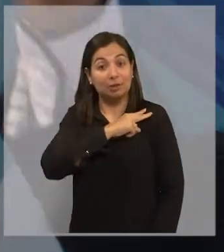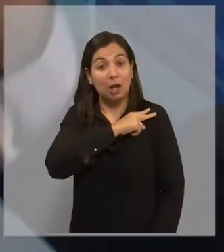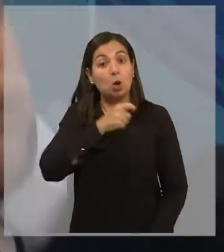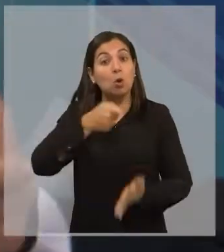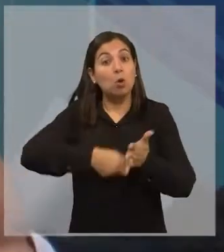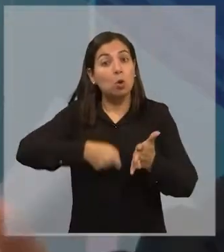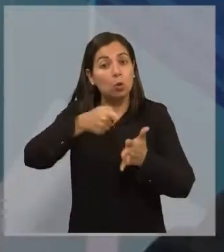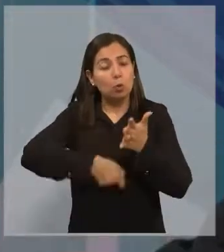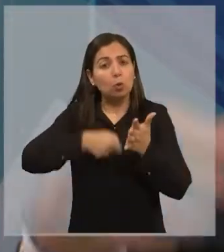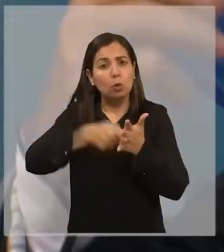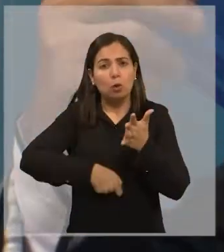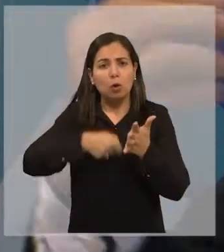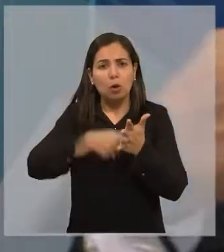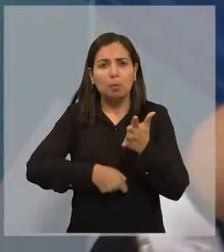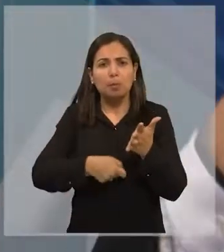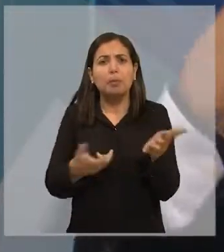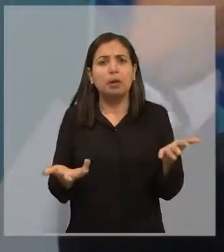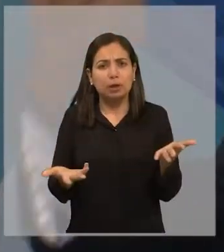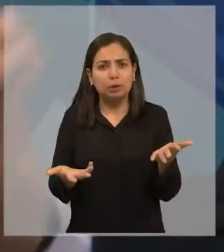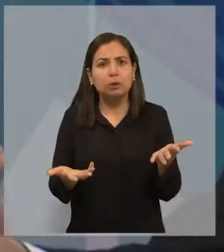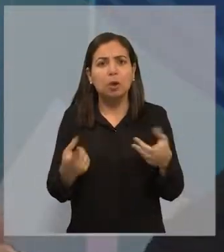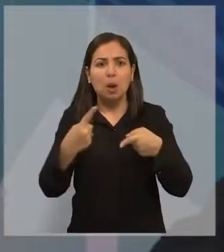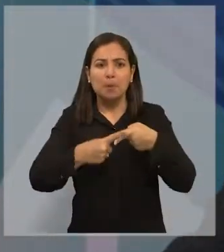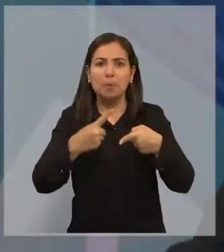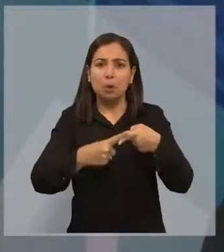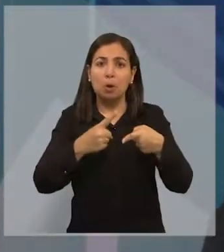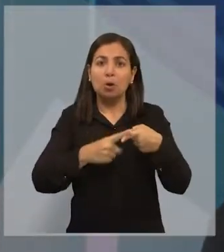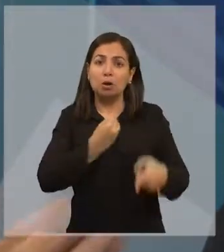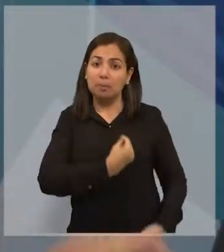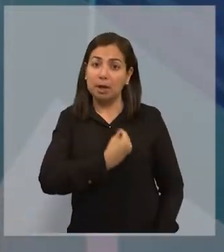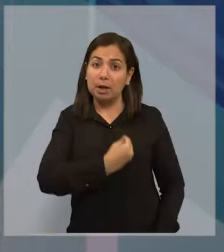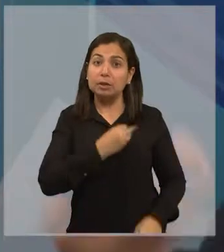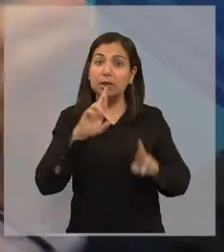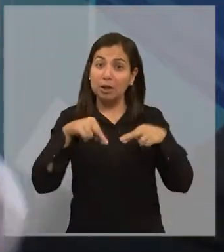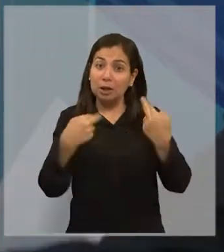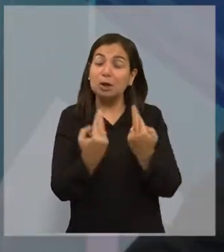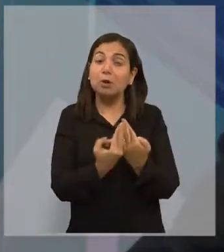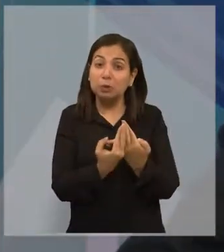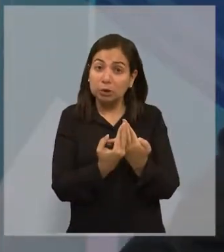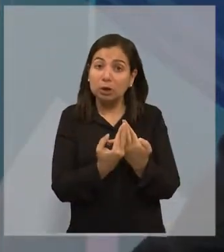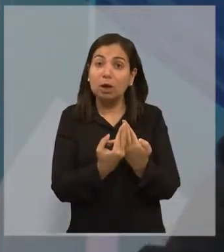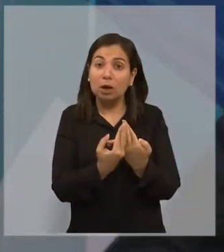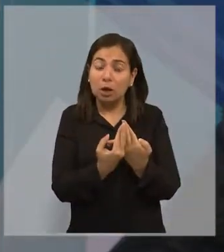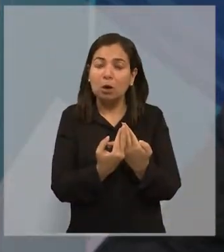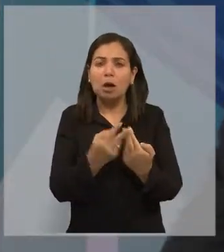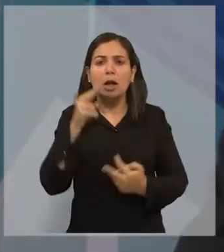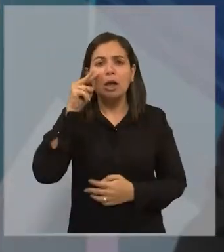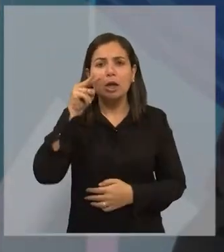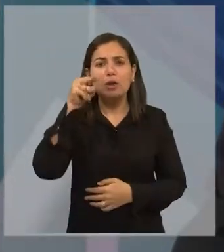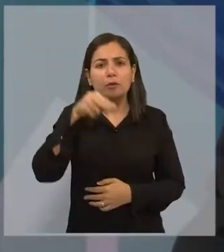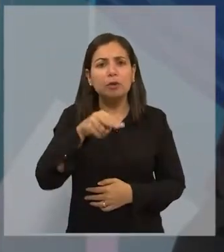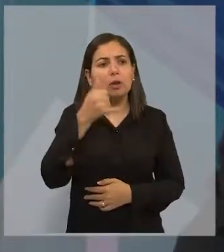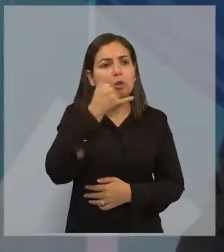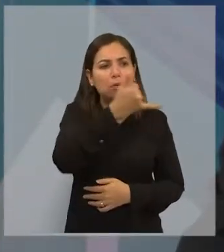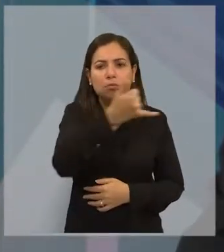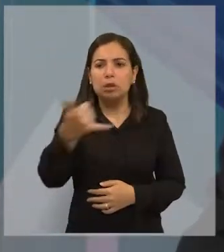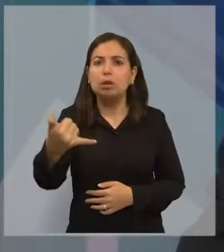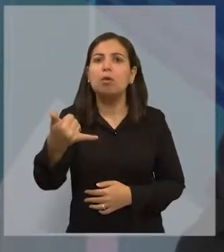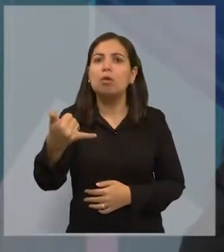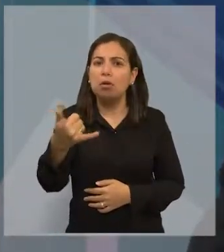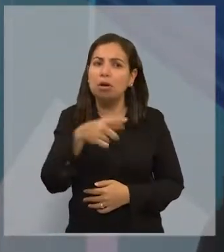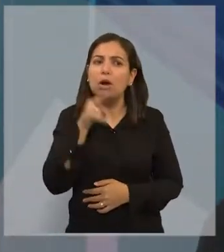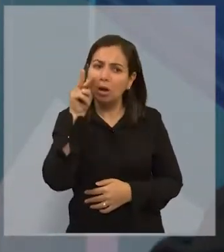Né? Cobrando o que. Porque ele estava presente na reunião, ele viu quando o telefonema foi